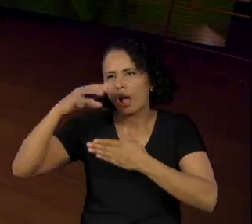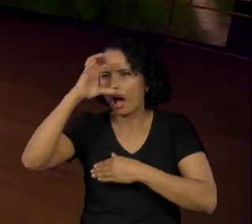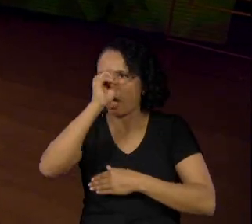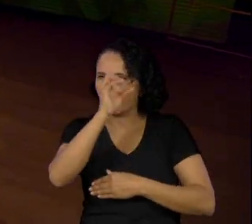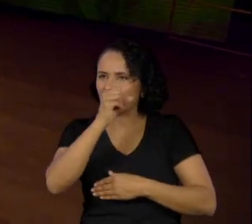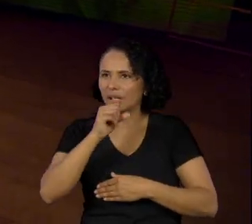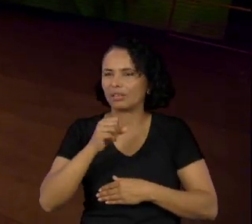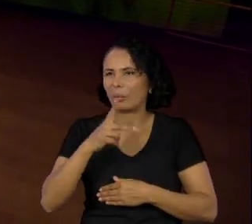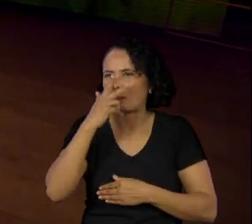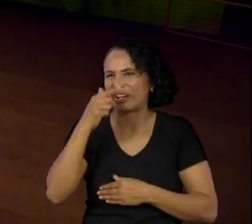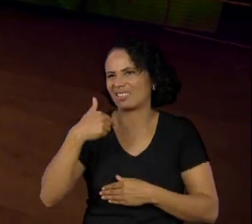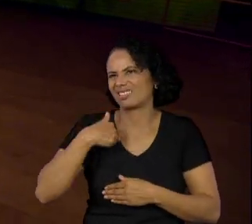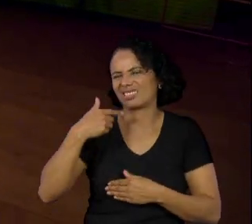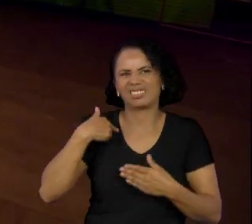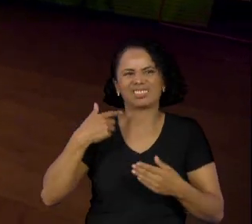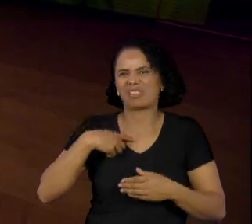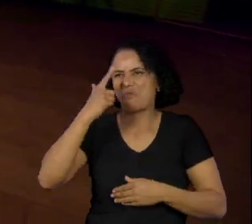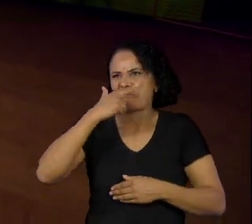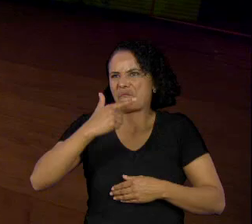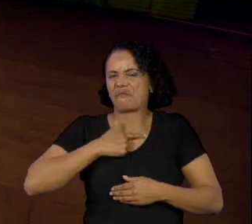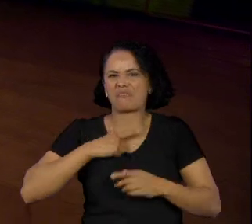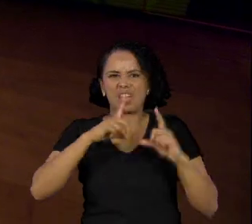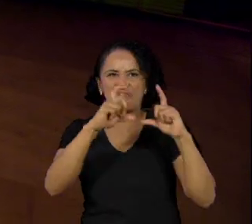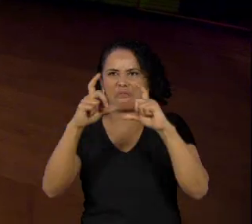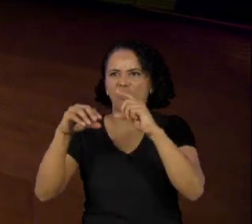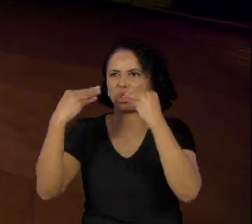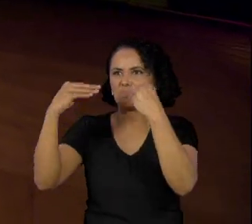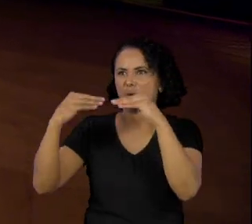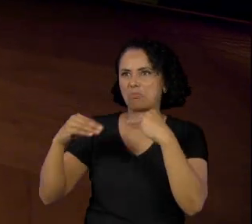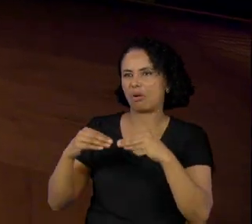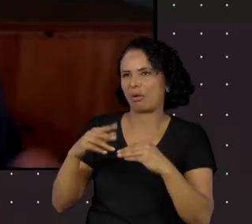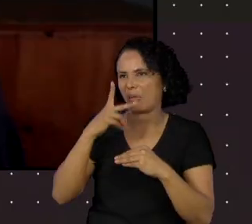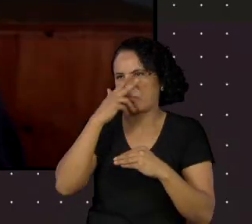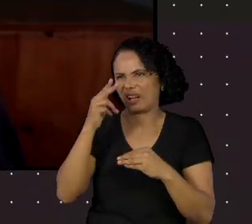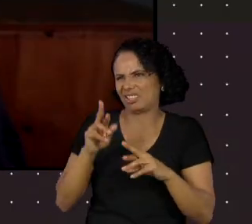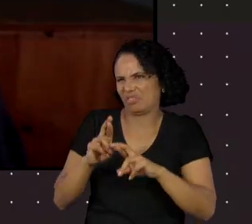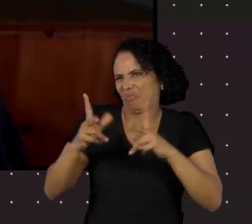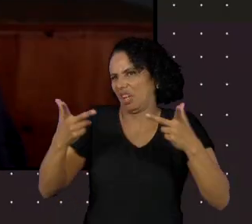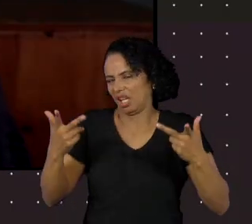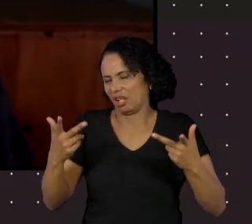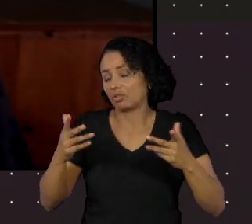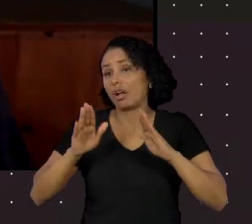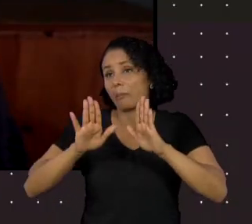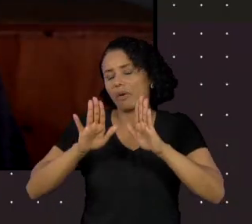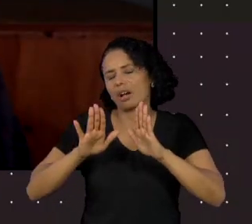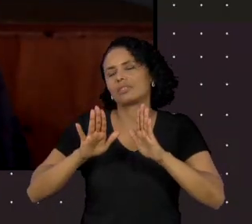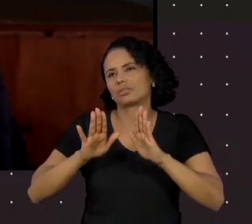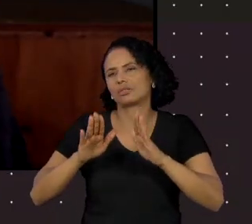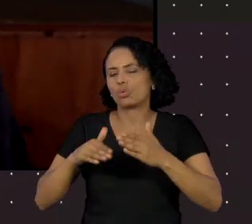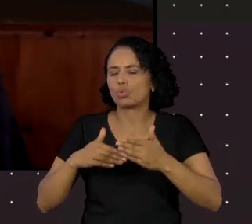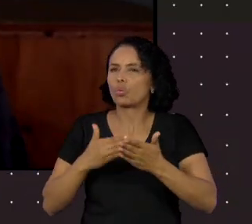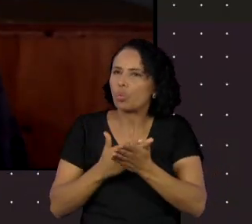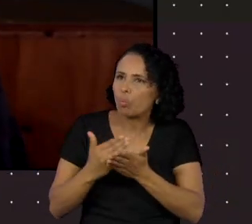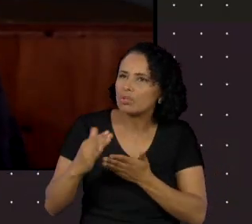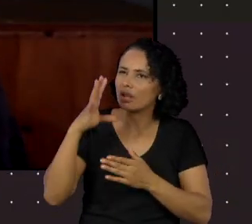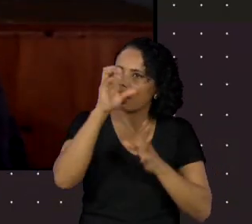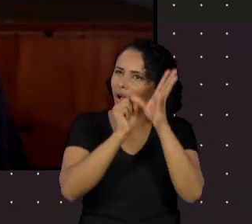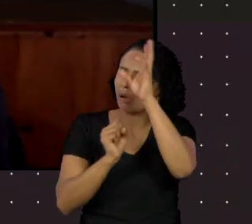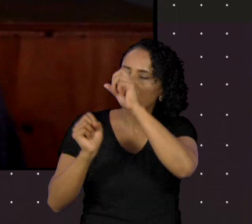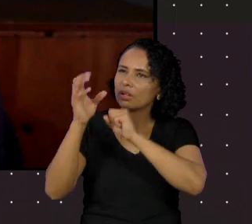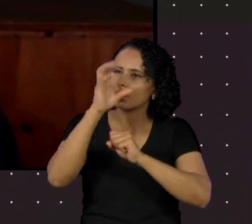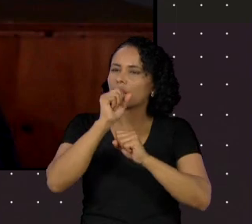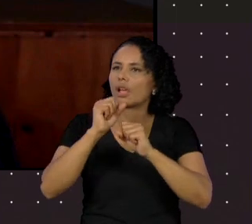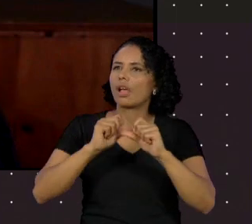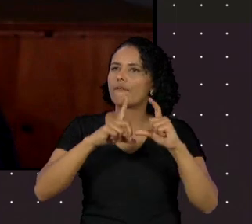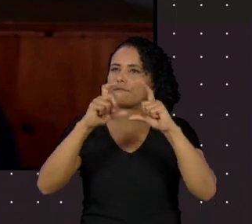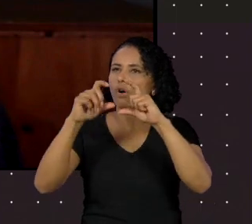meio ridícula, colocando uma foto, falando alguma coisa. E foi uma forma de aprender um pouco a usar esse lugar, fazendo essa personagem. Depois